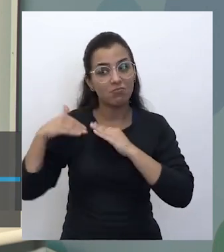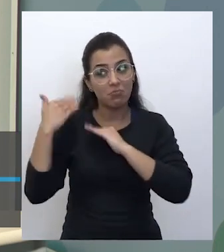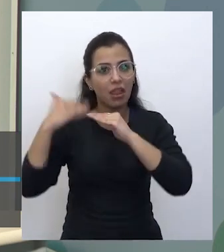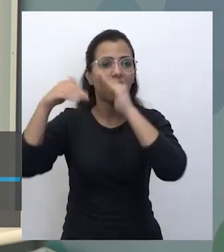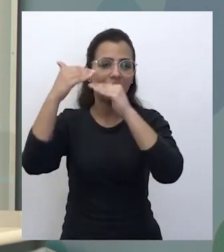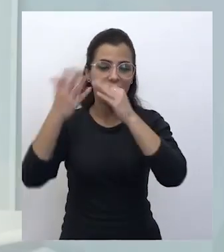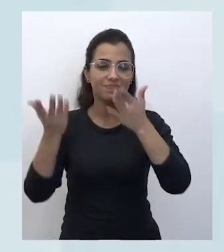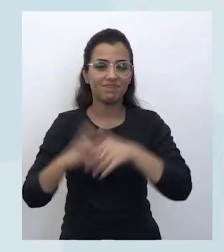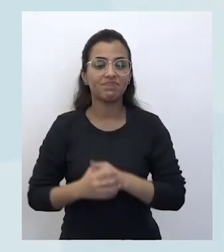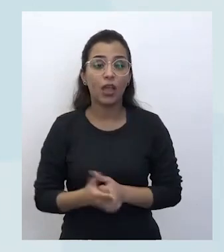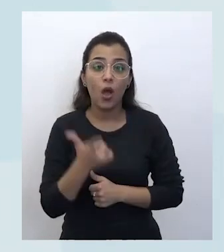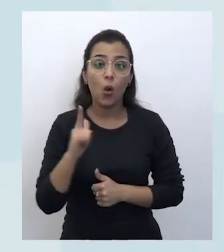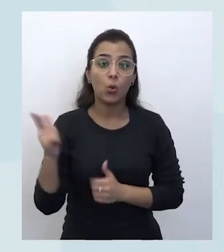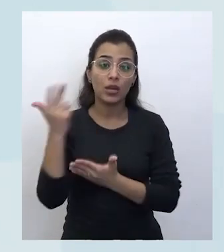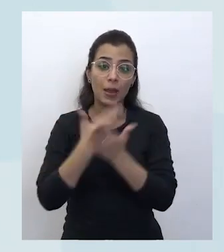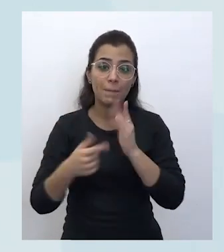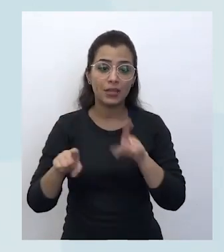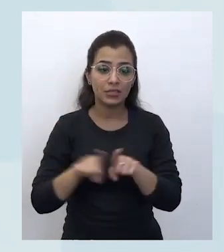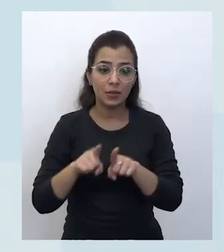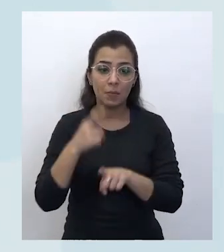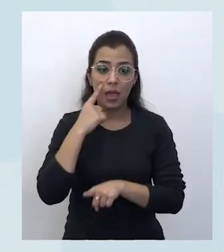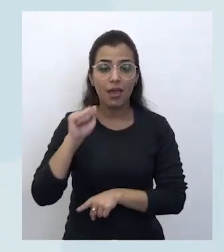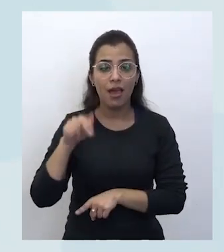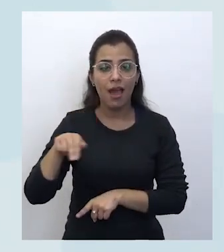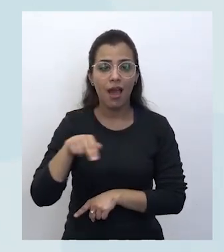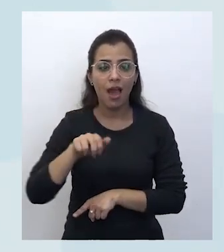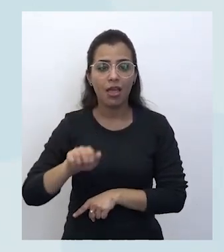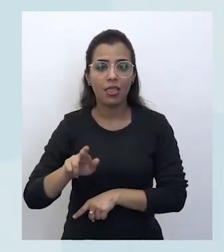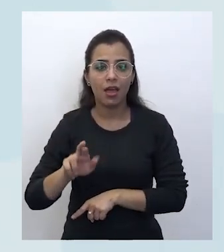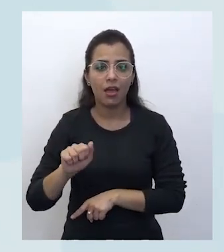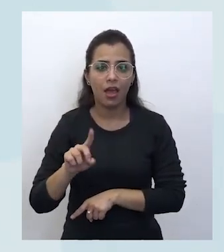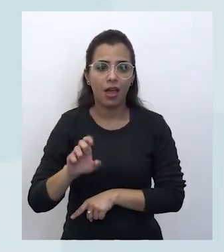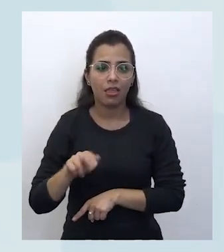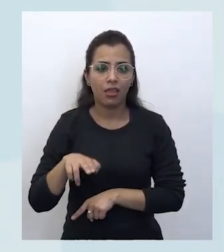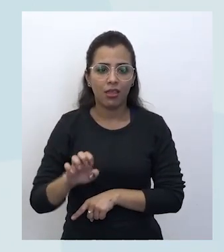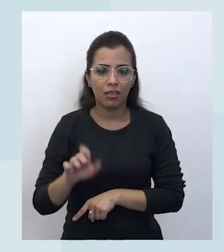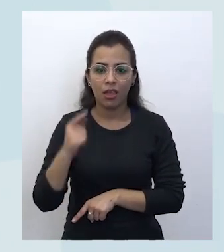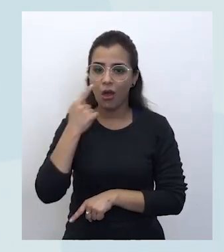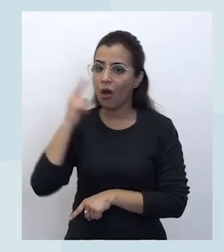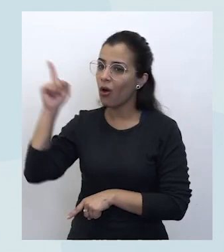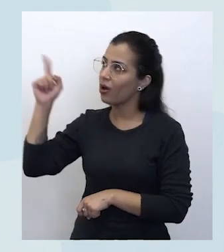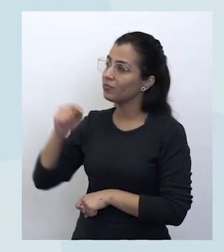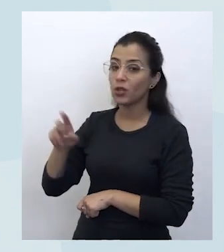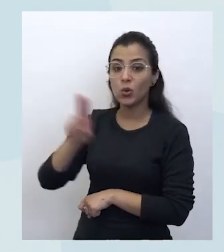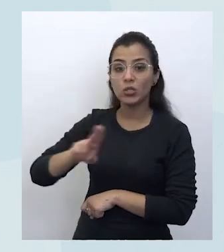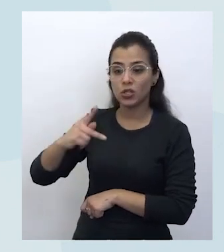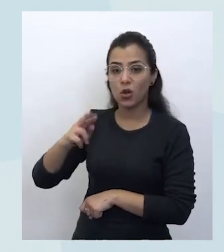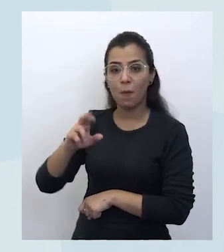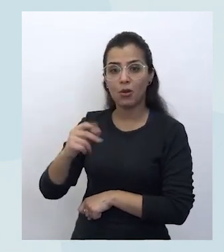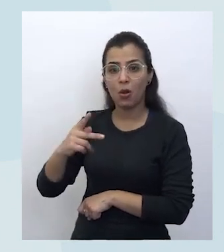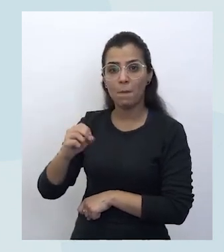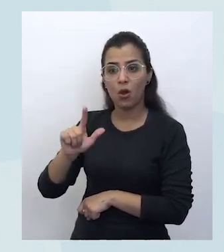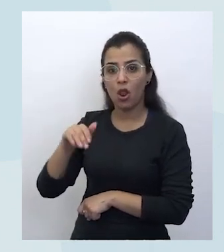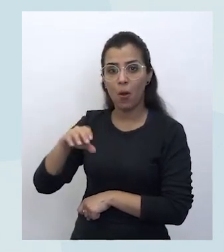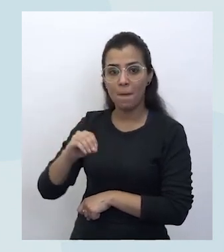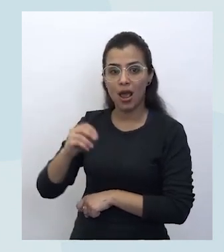Outra imagem, né? Anne Hadene usando propoloma em 1070. Esse propoloma é o chapéu típico, né?